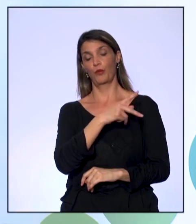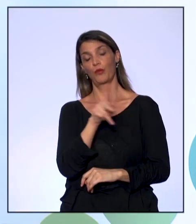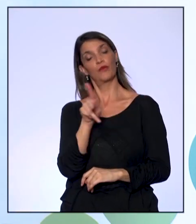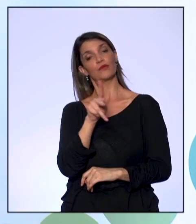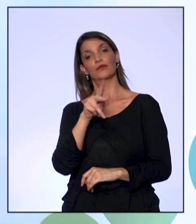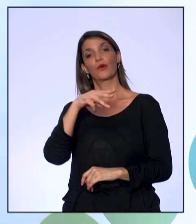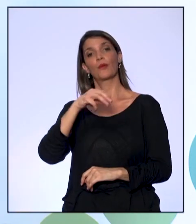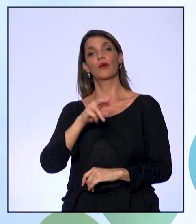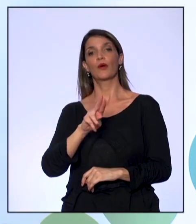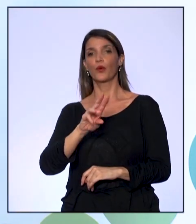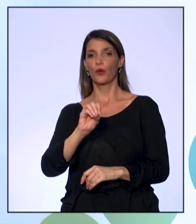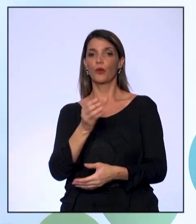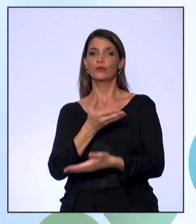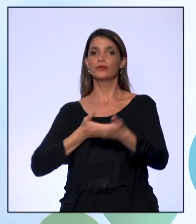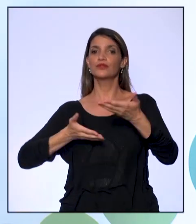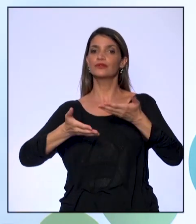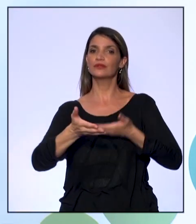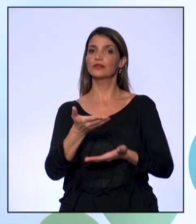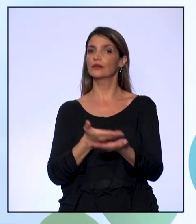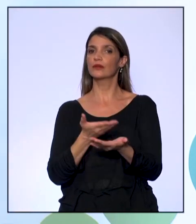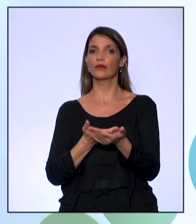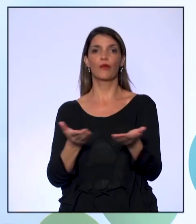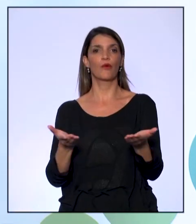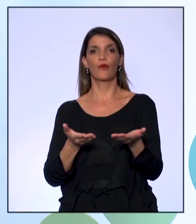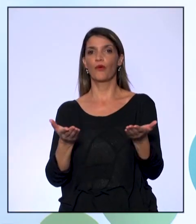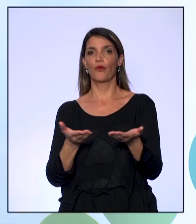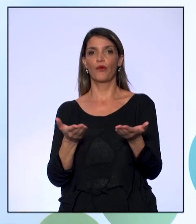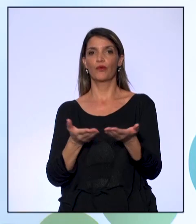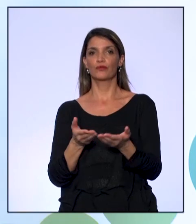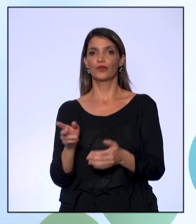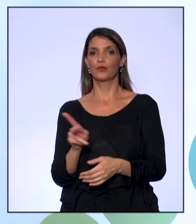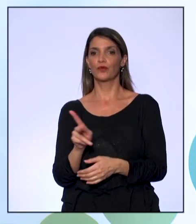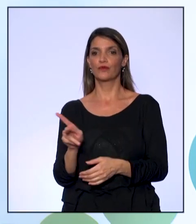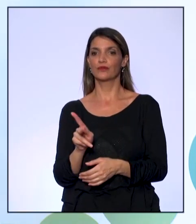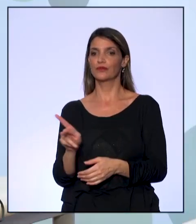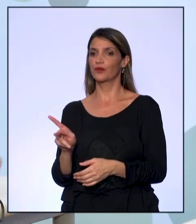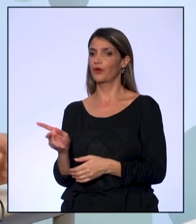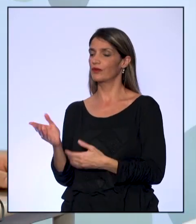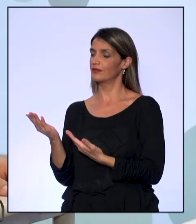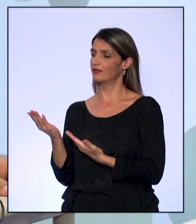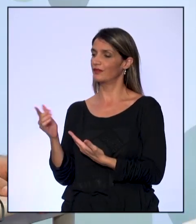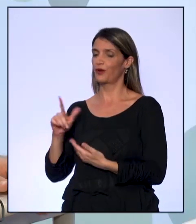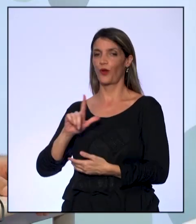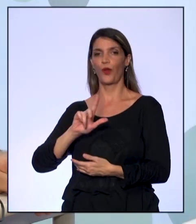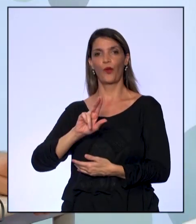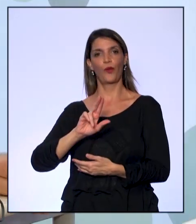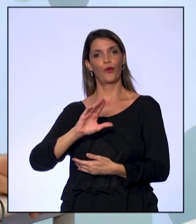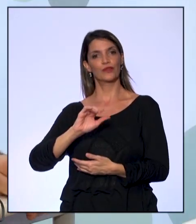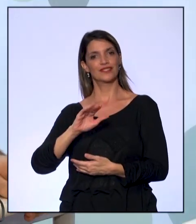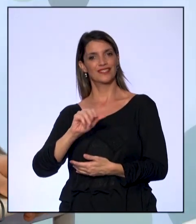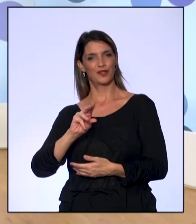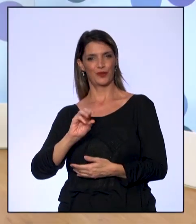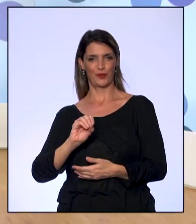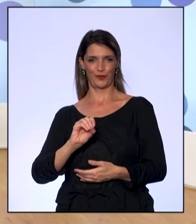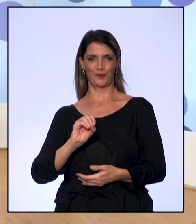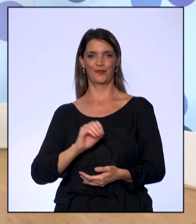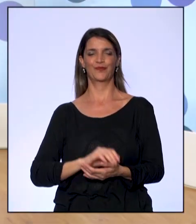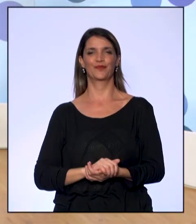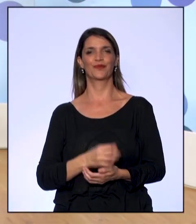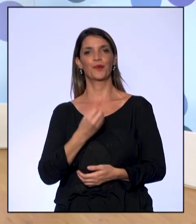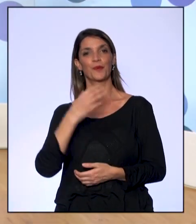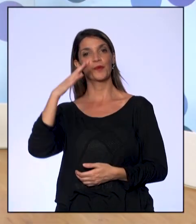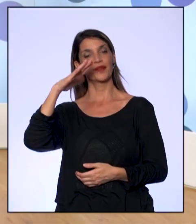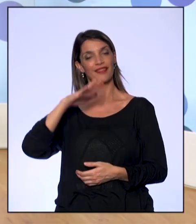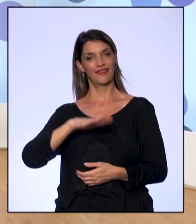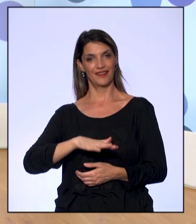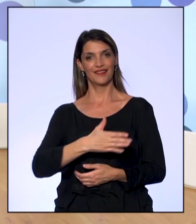estarei aqui mediando as suas respostas e a nossa aula hoje será ministrada pelo professor luciano boa tarde pastor luciano boa